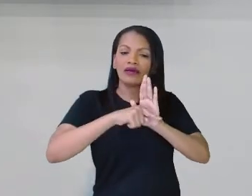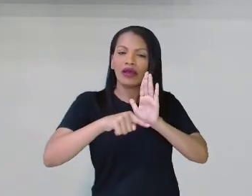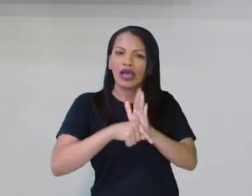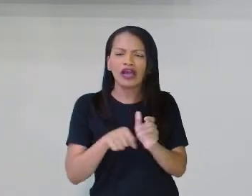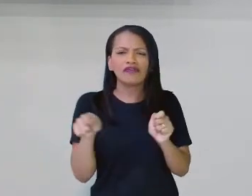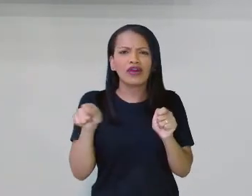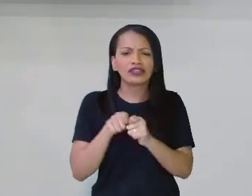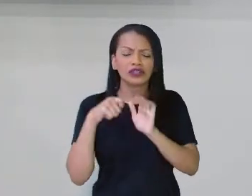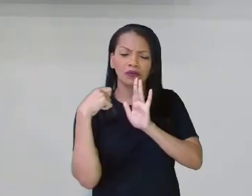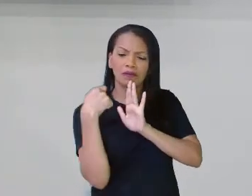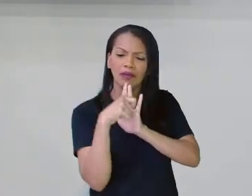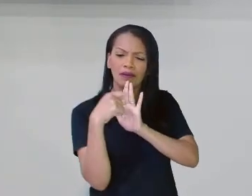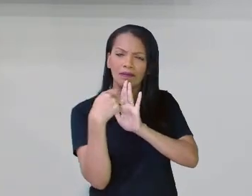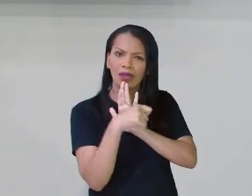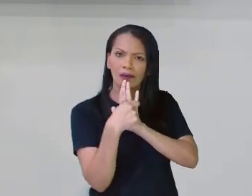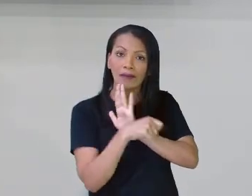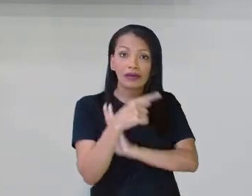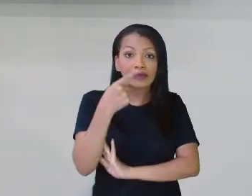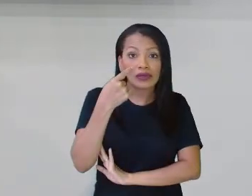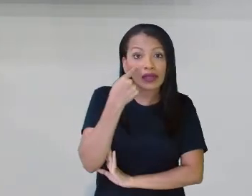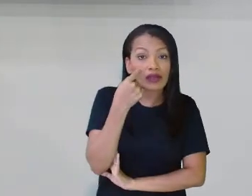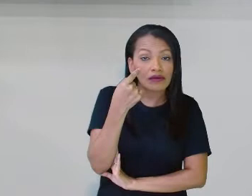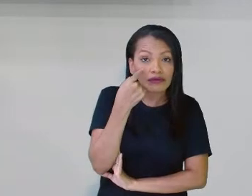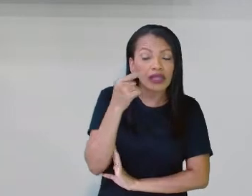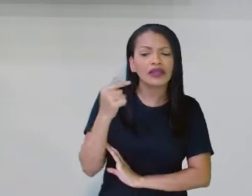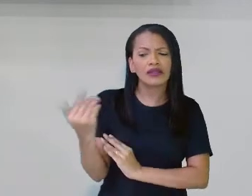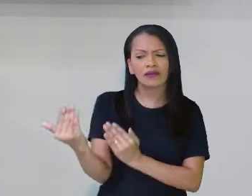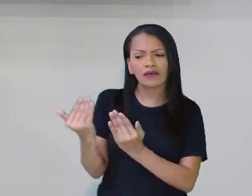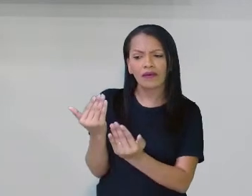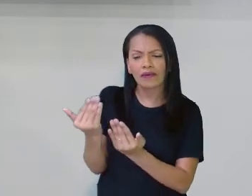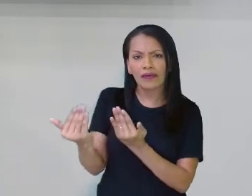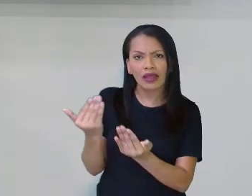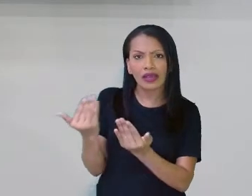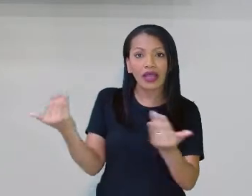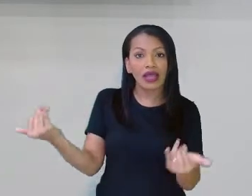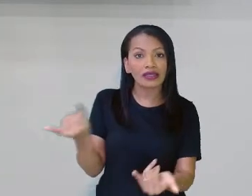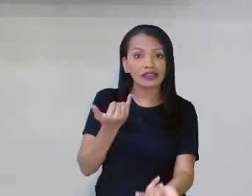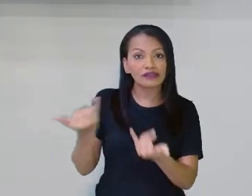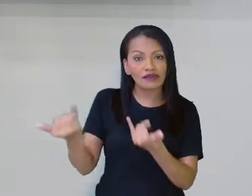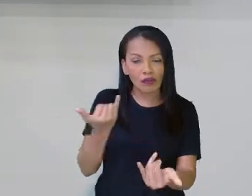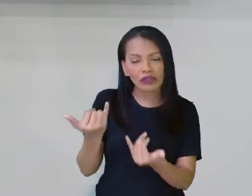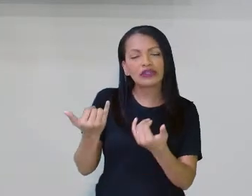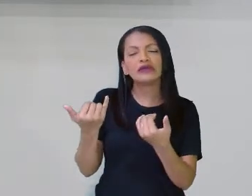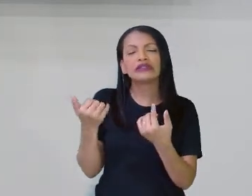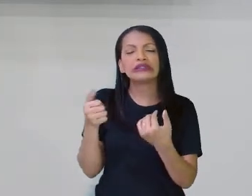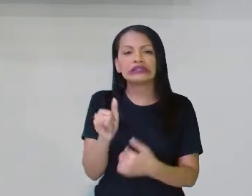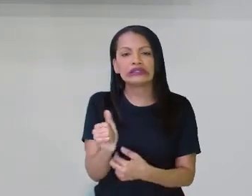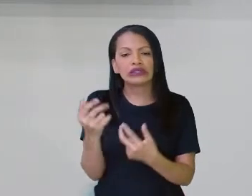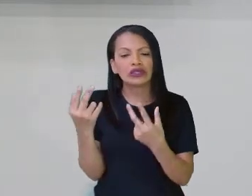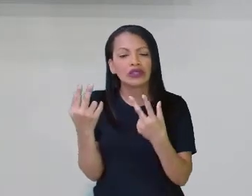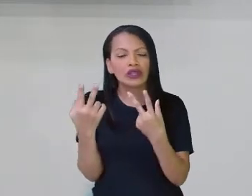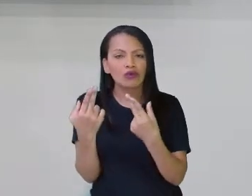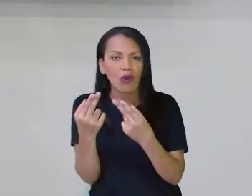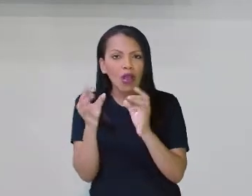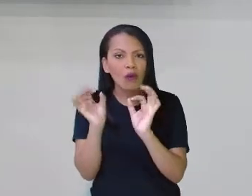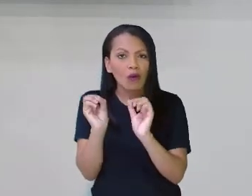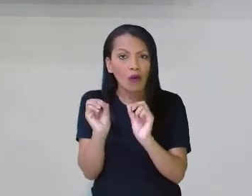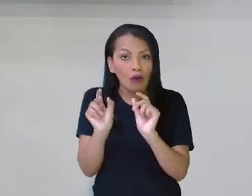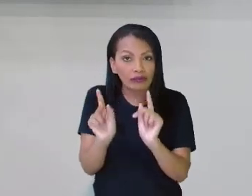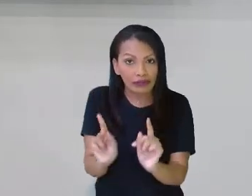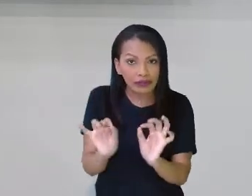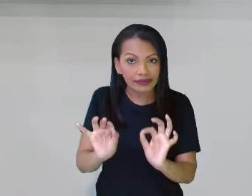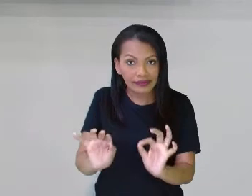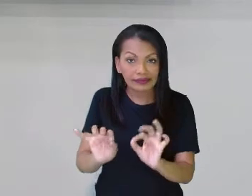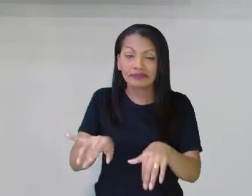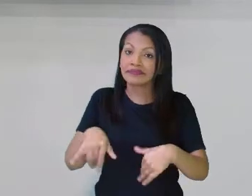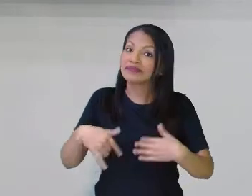fazendo anotações para ver e comparar essas informações, se está tudo ok realmente, tá?